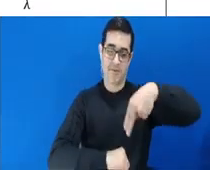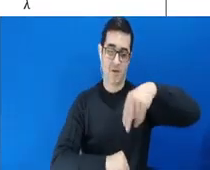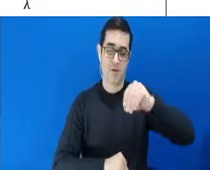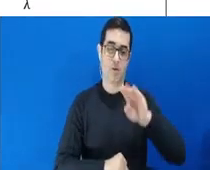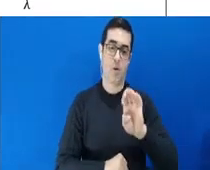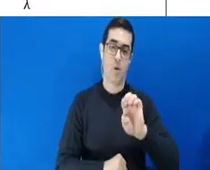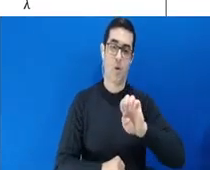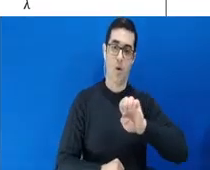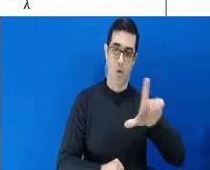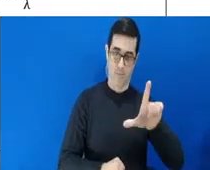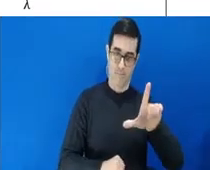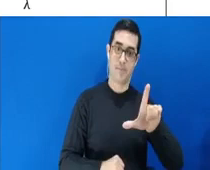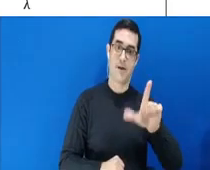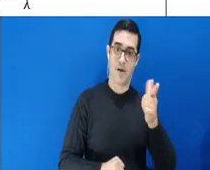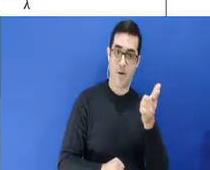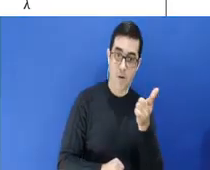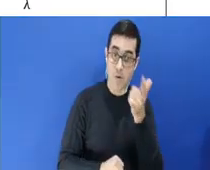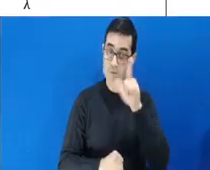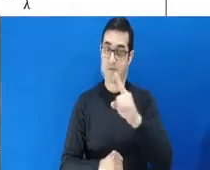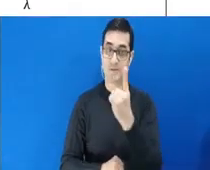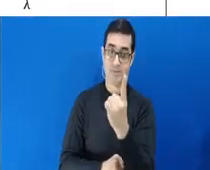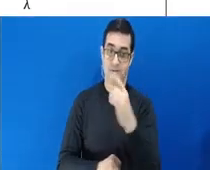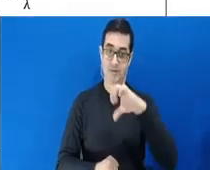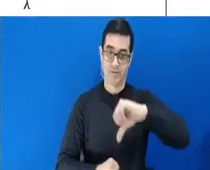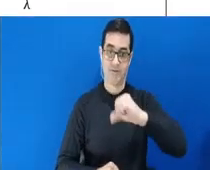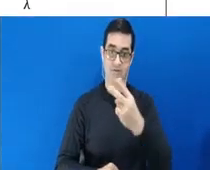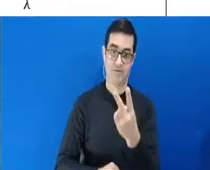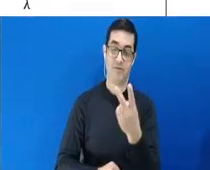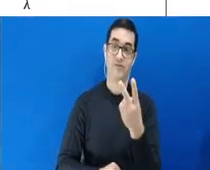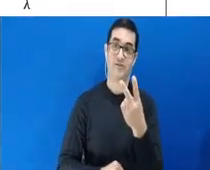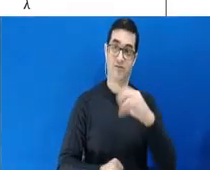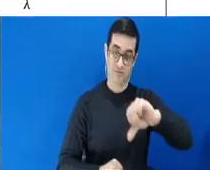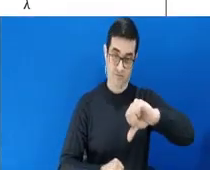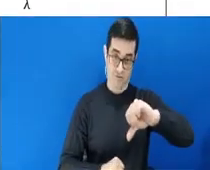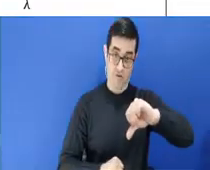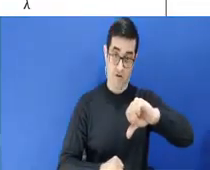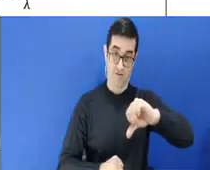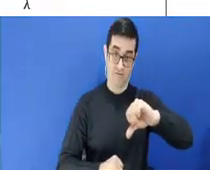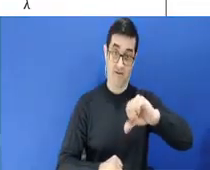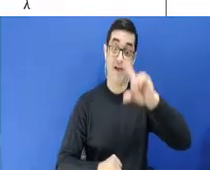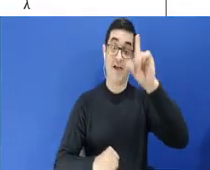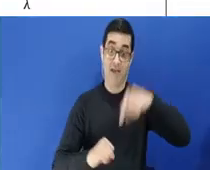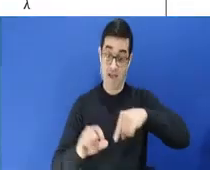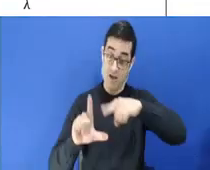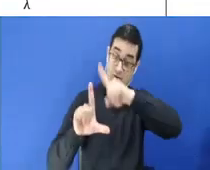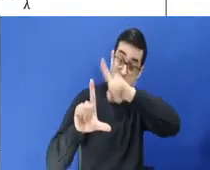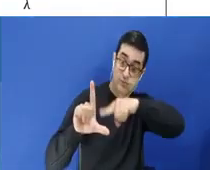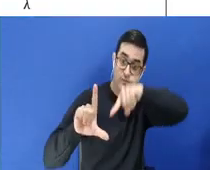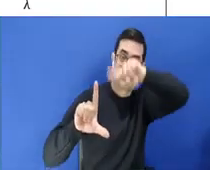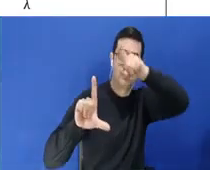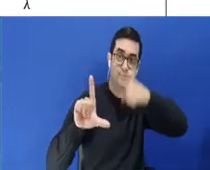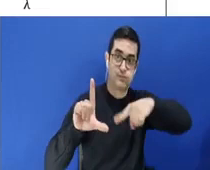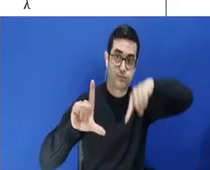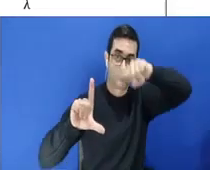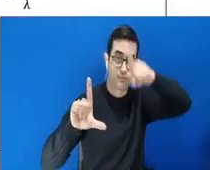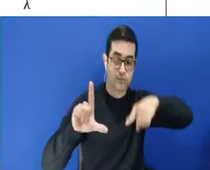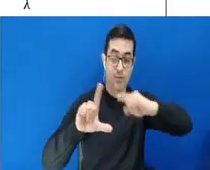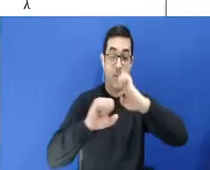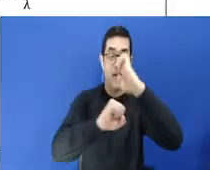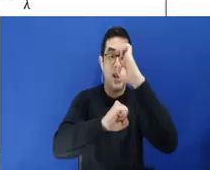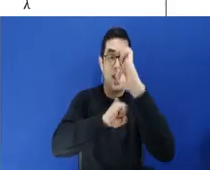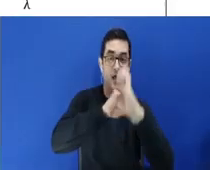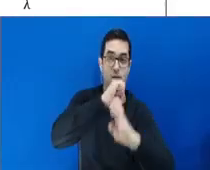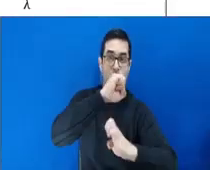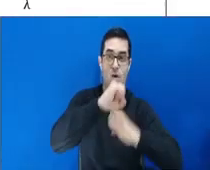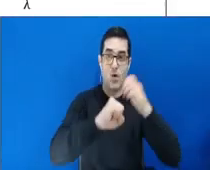Nobel de Física pela descoberta da natureza ondulatória do elétron, justamente por conseguir fazer essa relação, né,